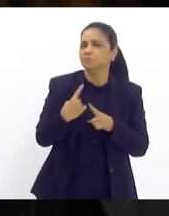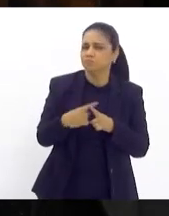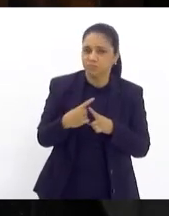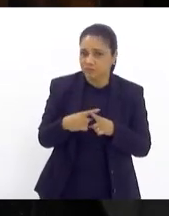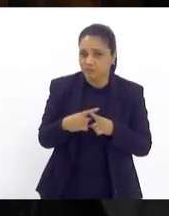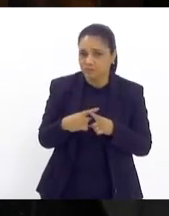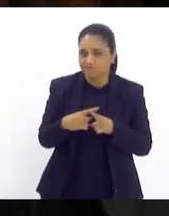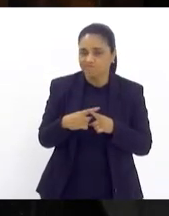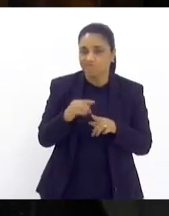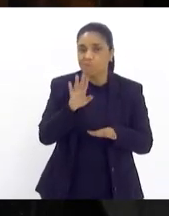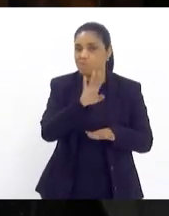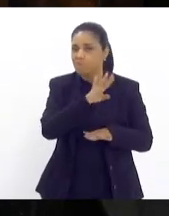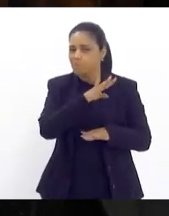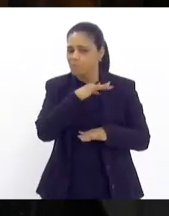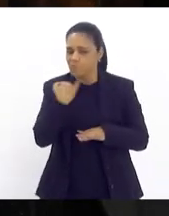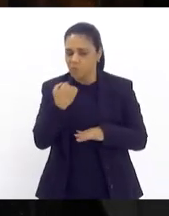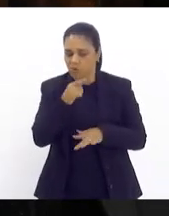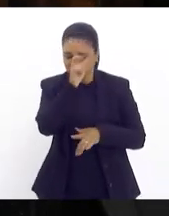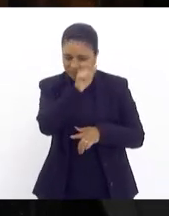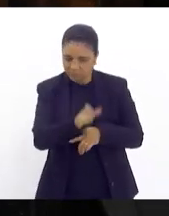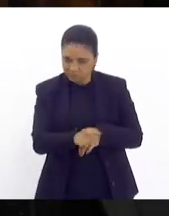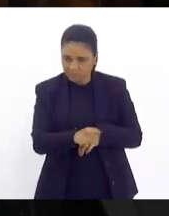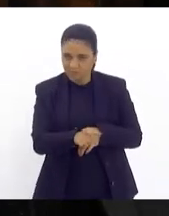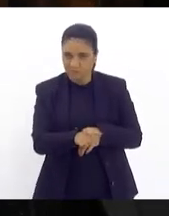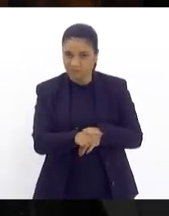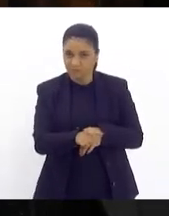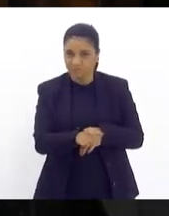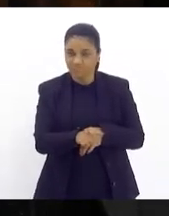a morte de Tiradentes simbolizou